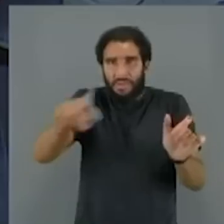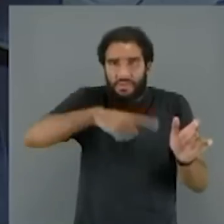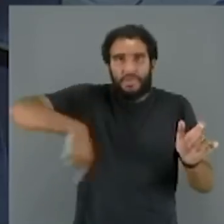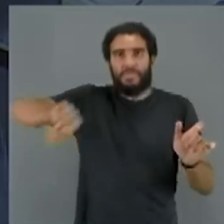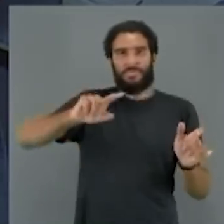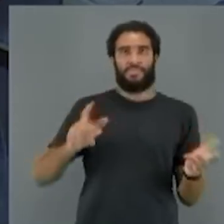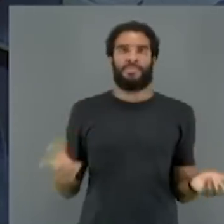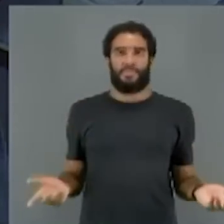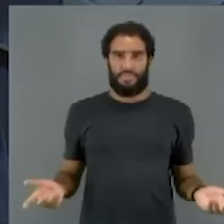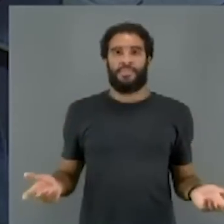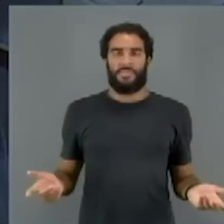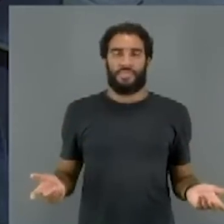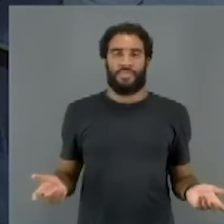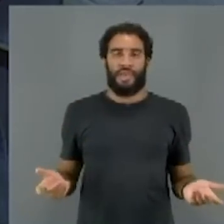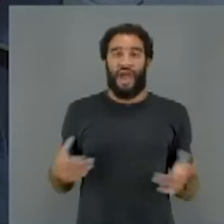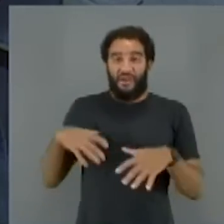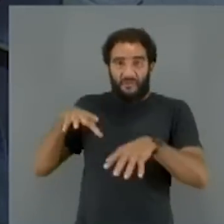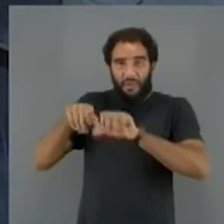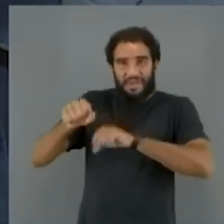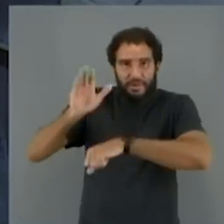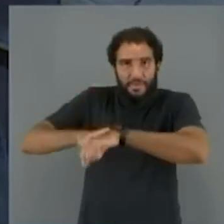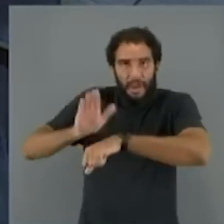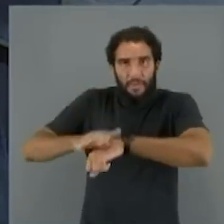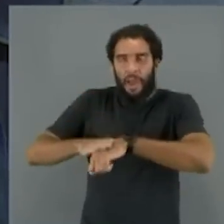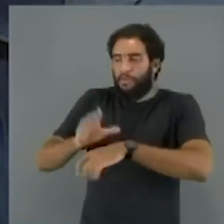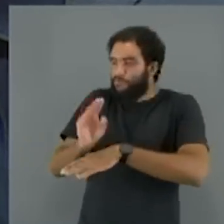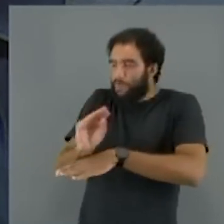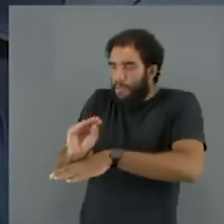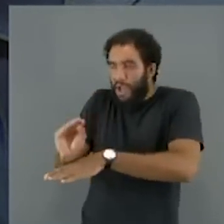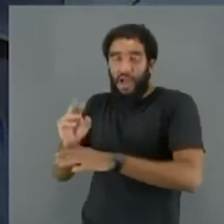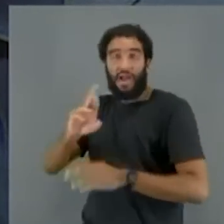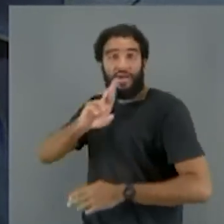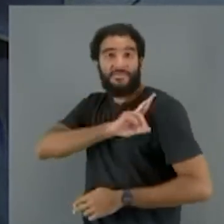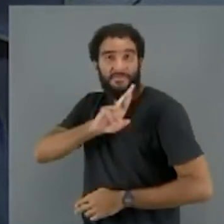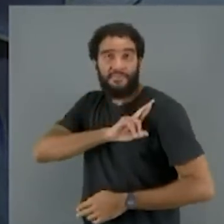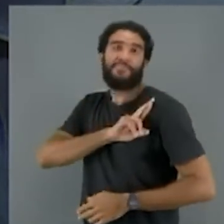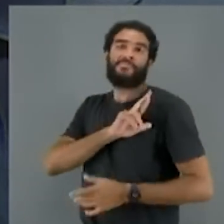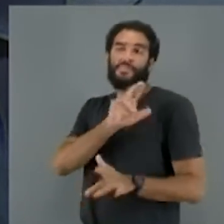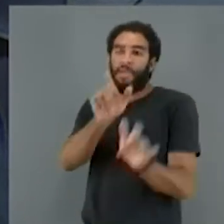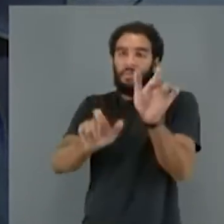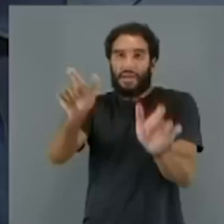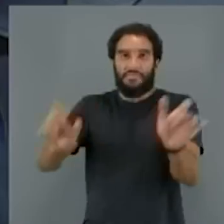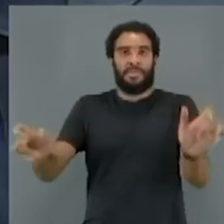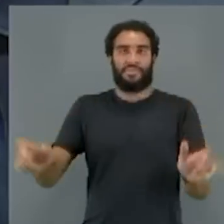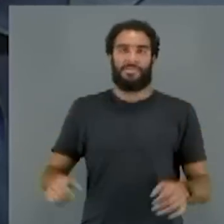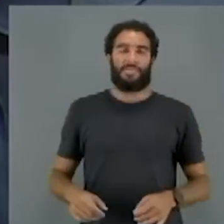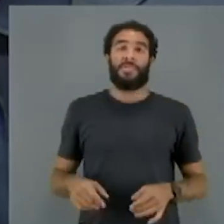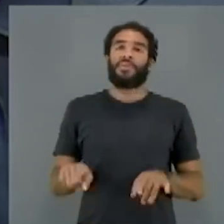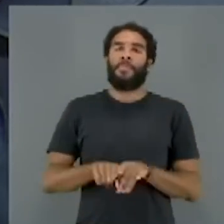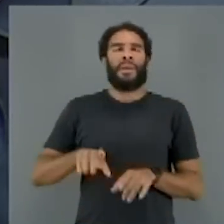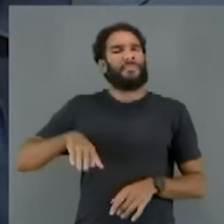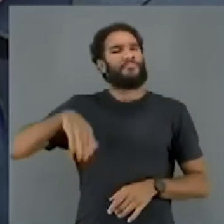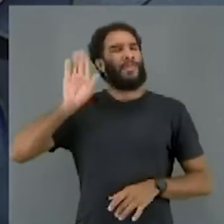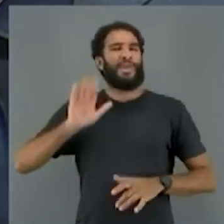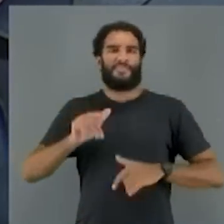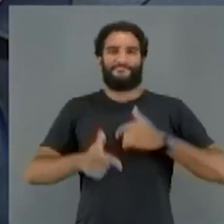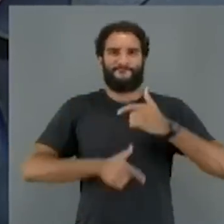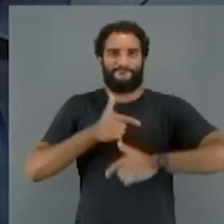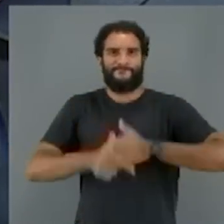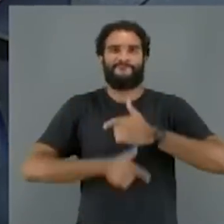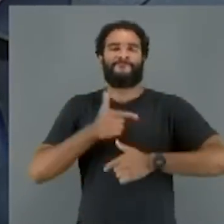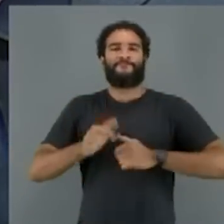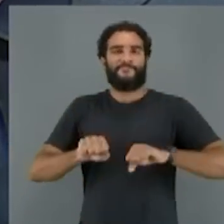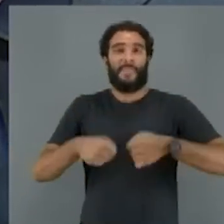sua formação, uma instituição que talvez a que mais trabalhou